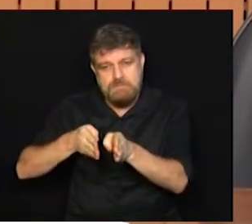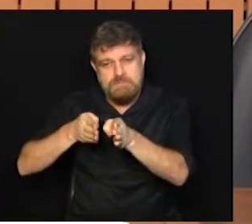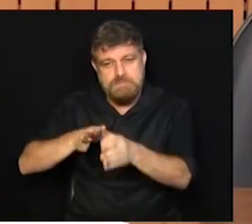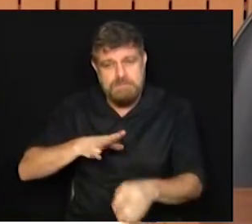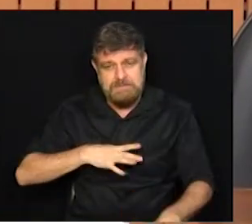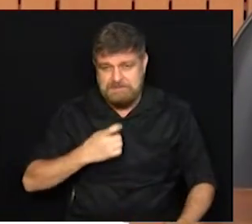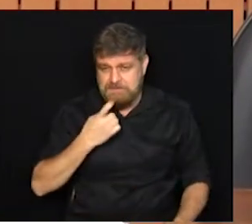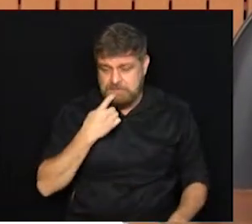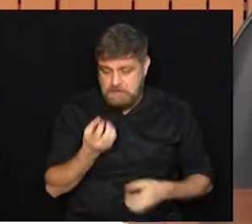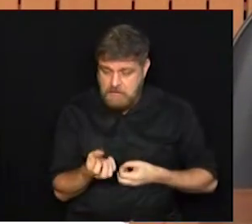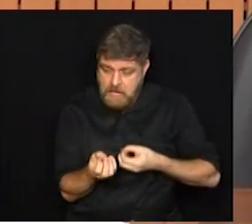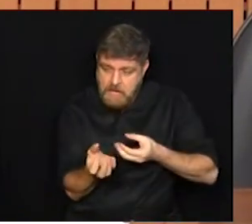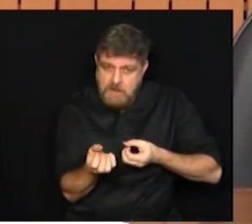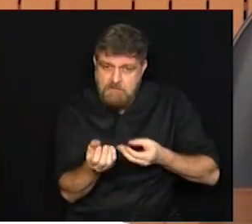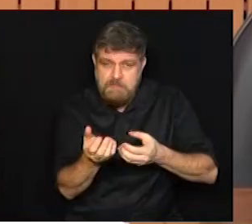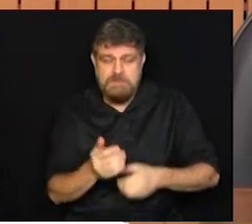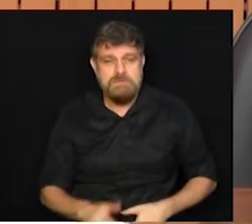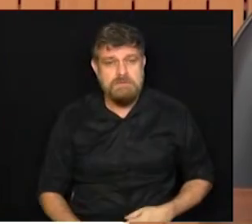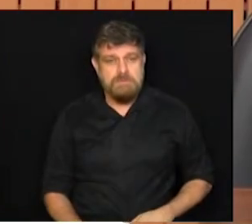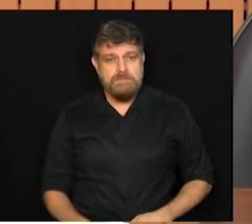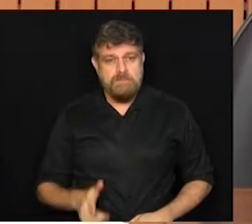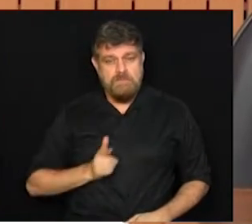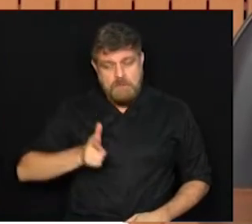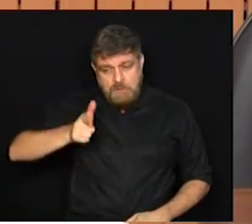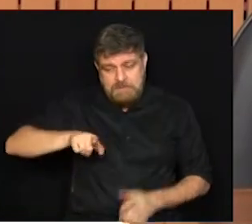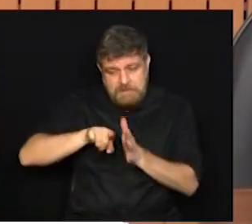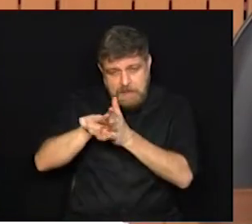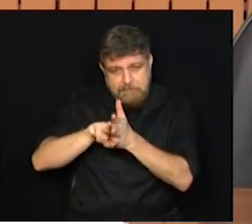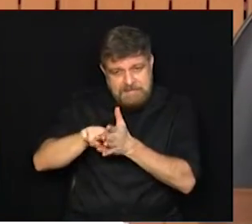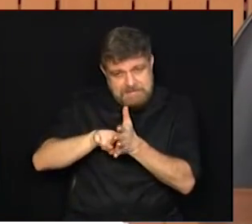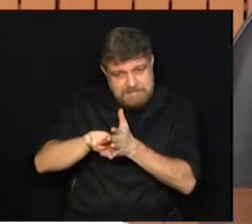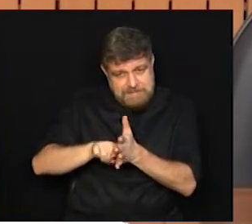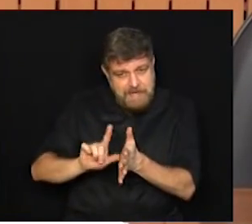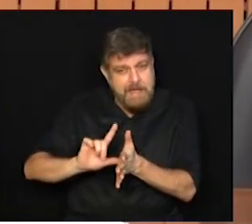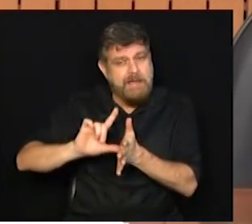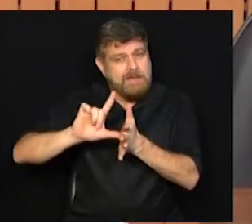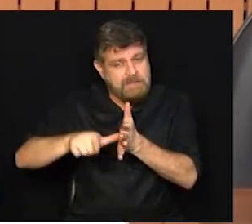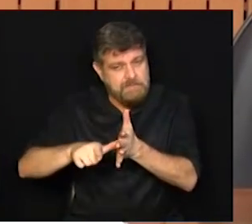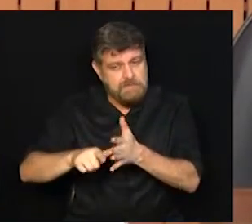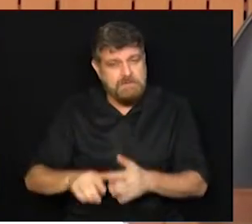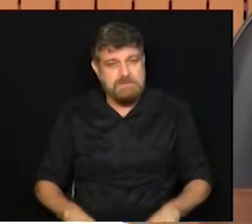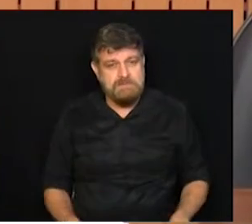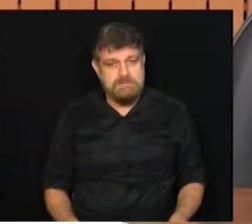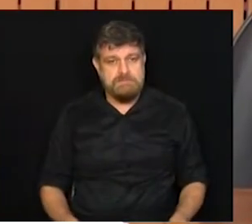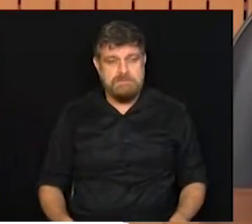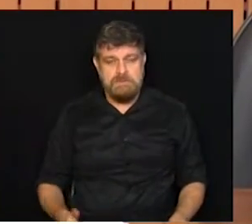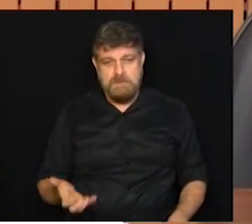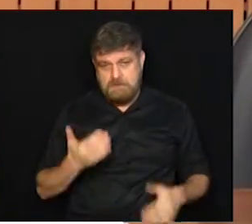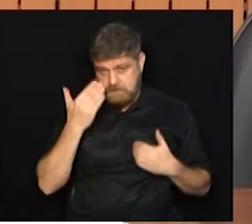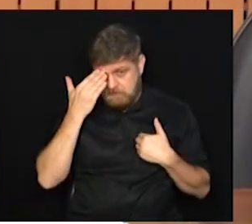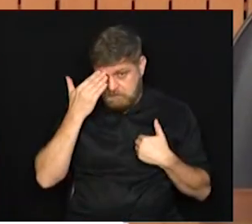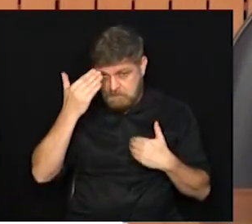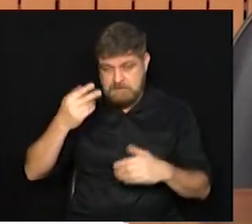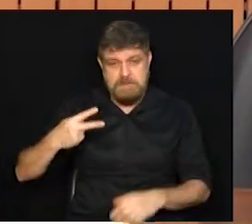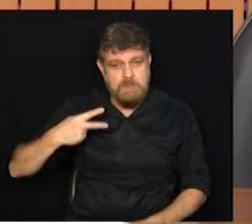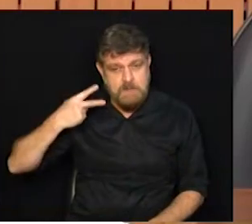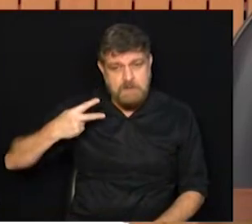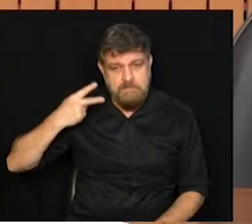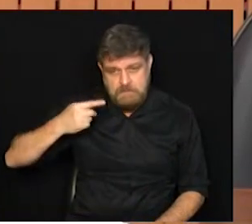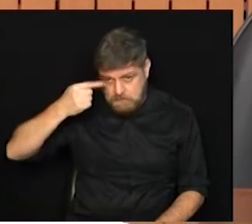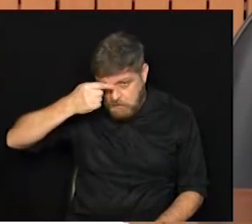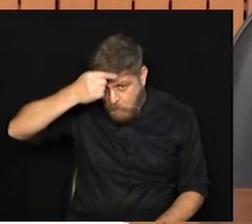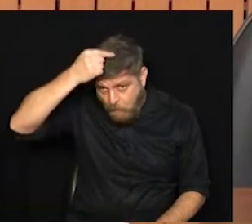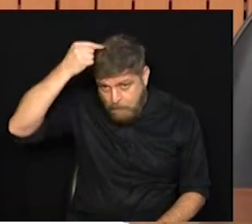Algumas informações, outras serão aprofundadas oportunamente. Eu quero agradecer ao vereador Paulo